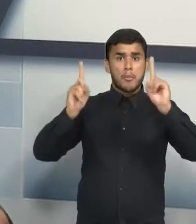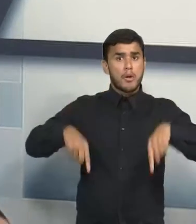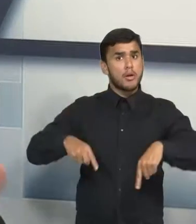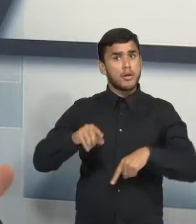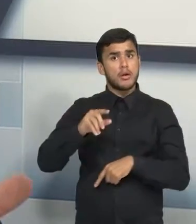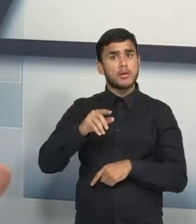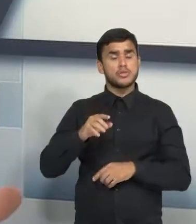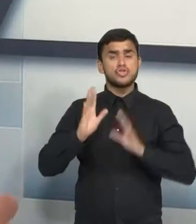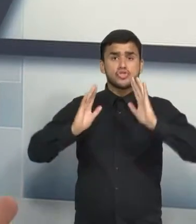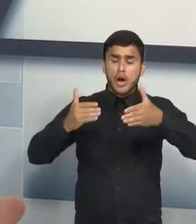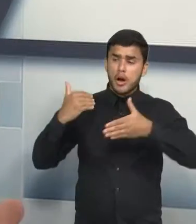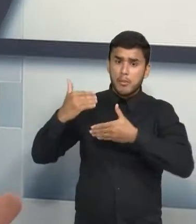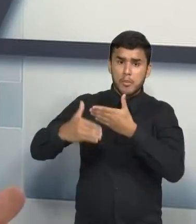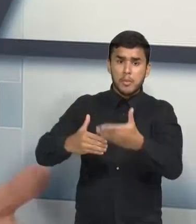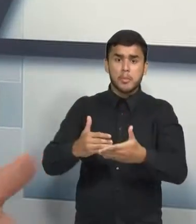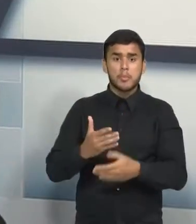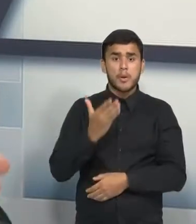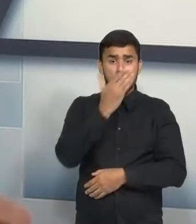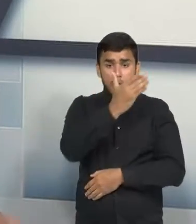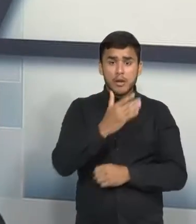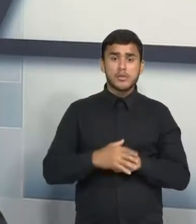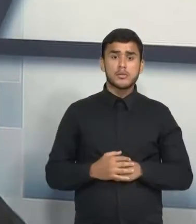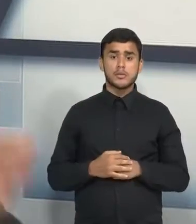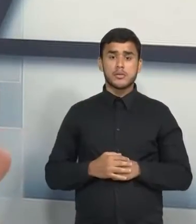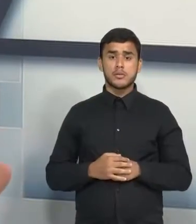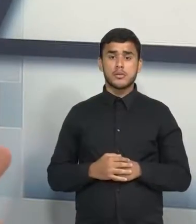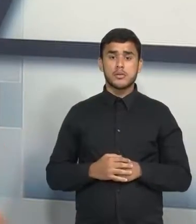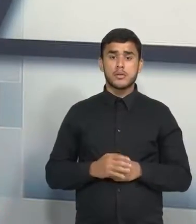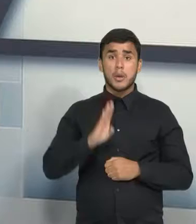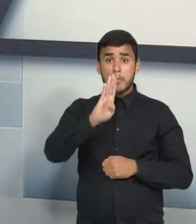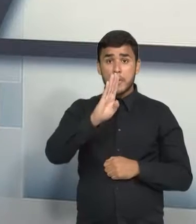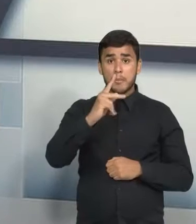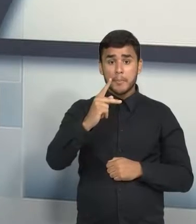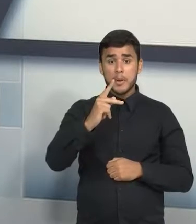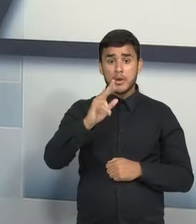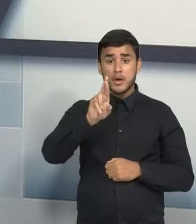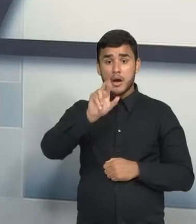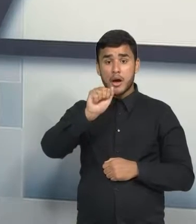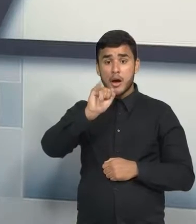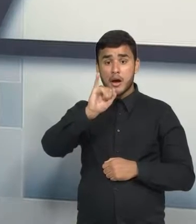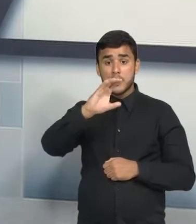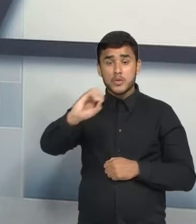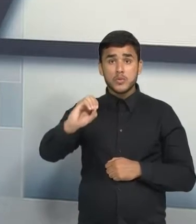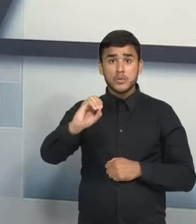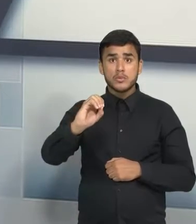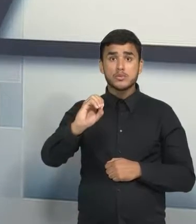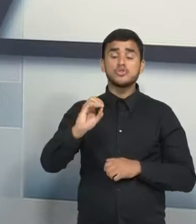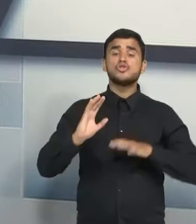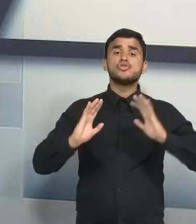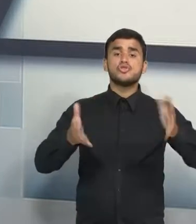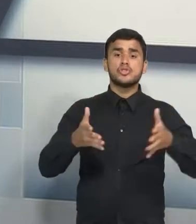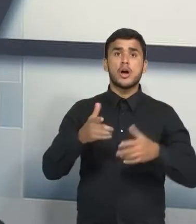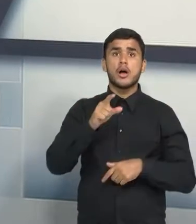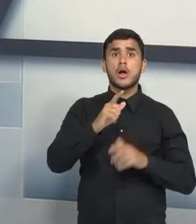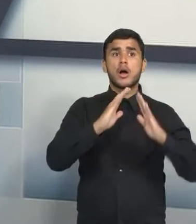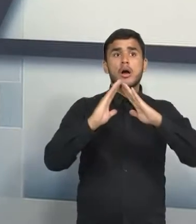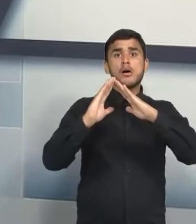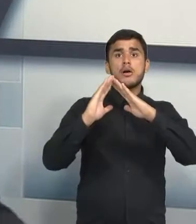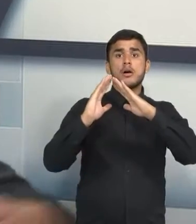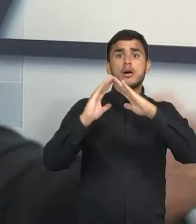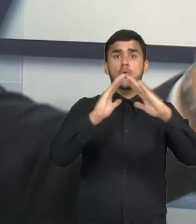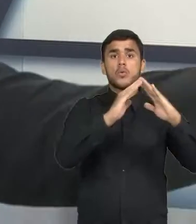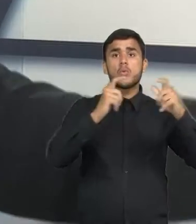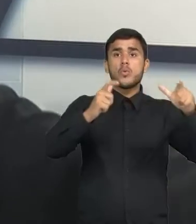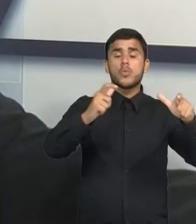de planejamento do Estado, levando o BP raio para o município acima de 50 mil. Que é um avanço no combate à criminalidade. O Estado poderia ter feito